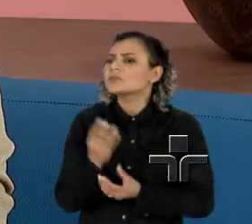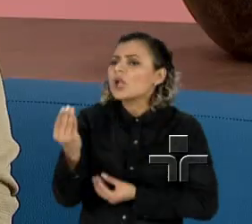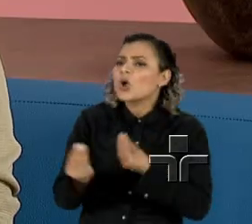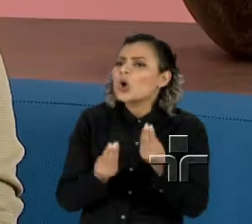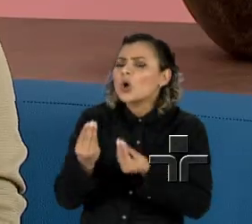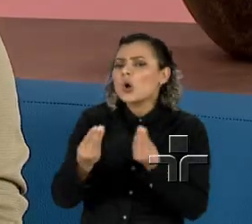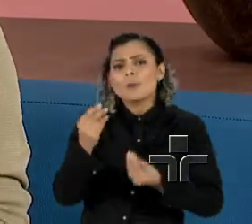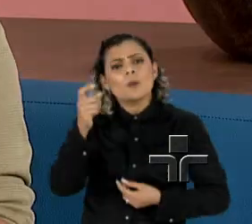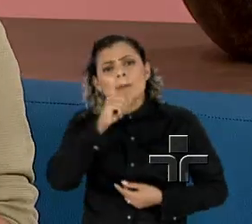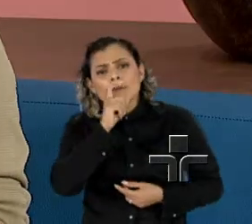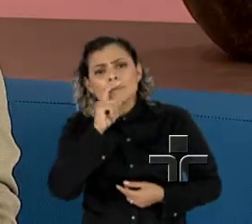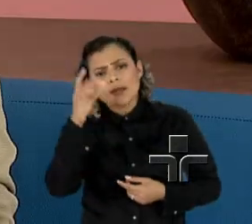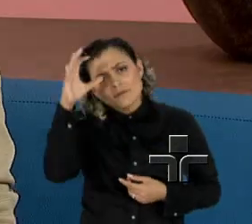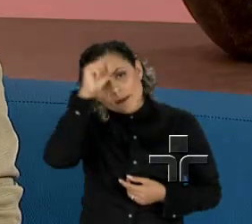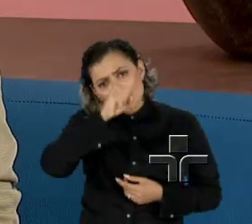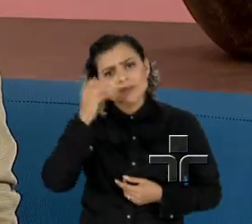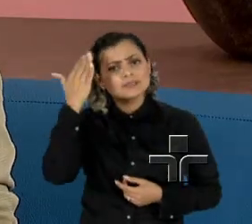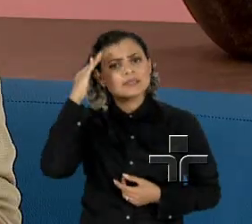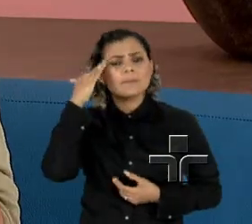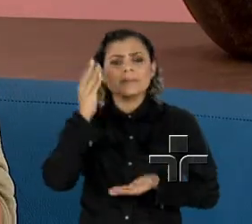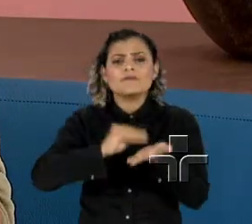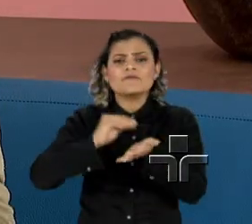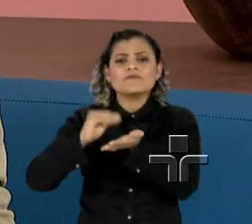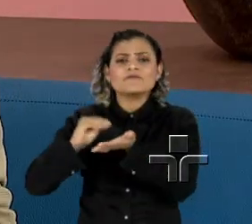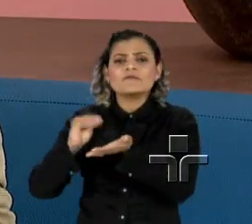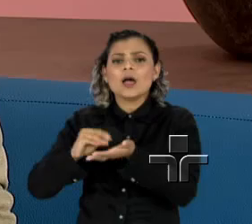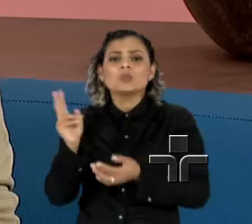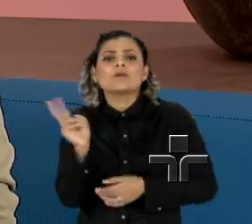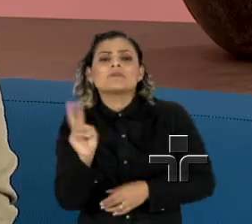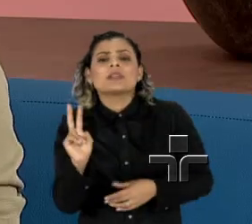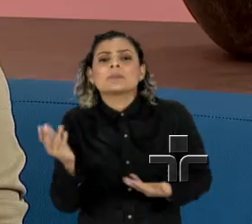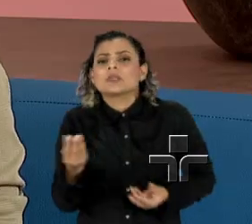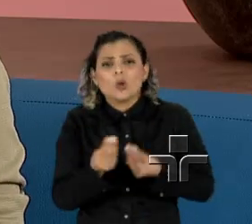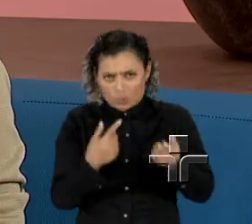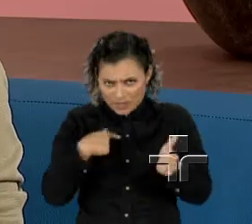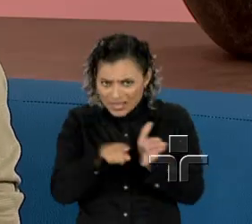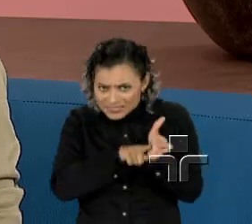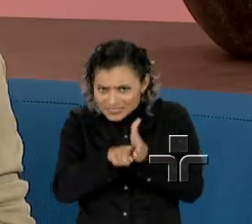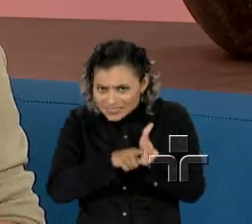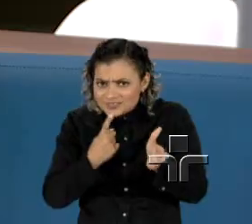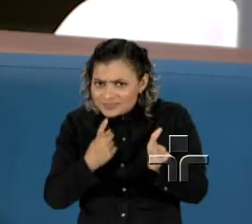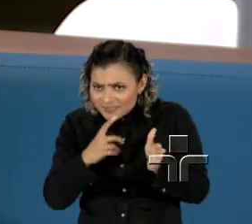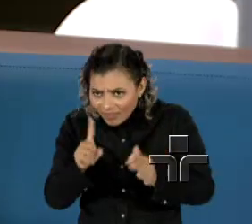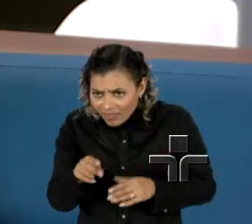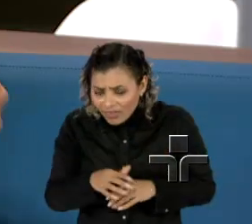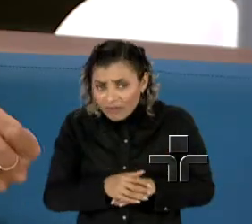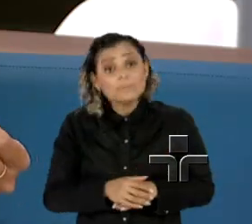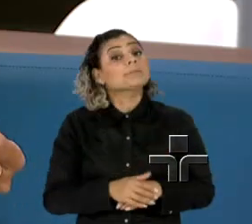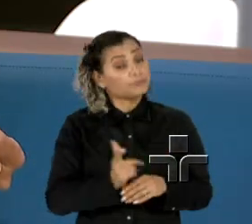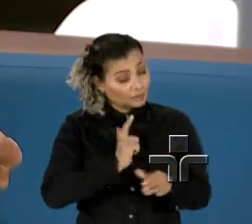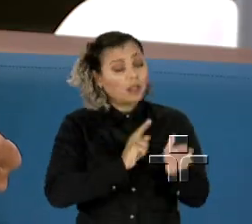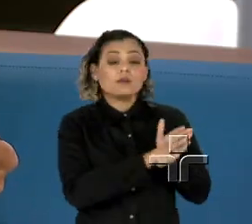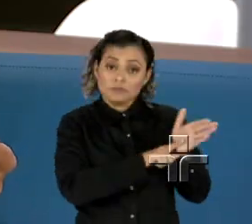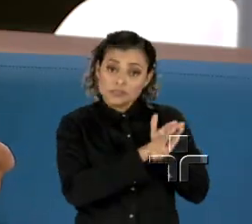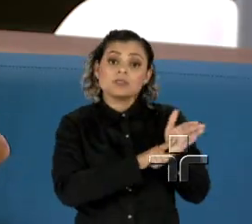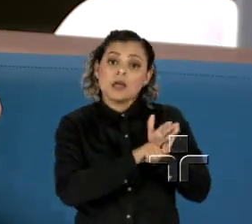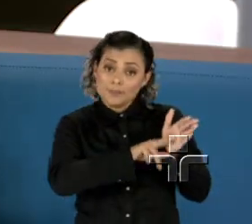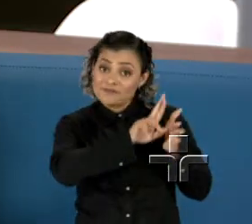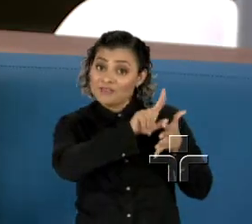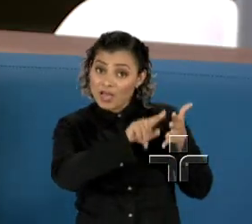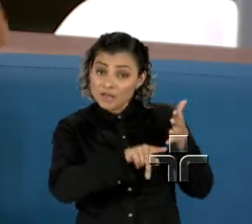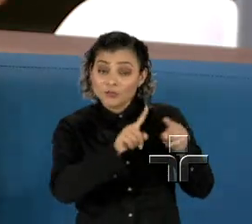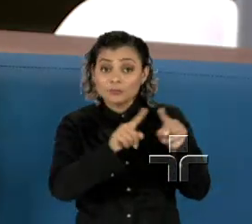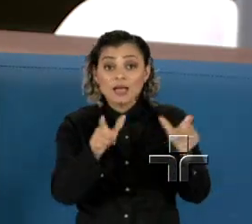vão saber que o filho está com essa carência de uma determinada vitamina? Tem que fazer um exame? Não, existem exames a serem feitos,